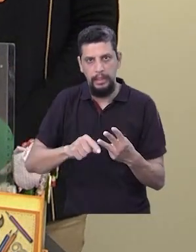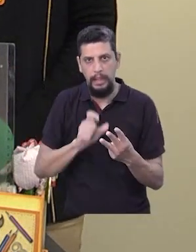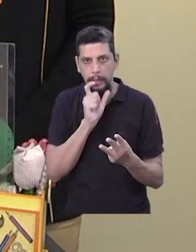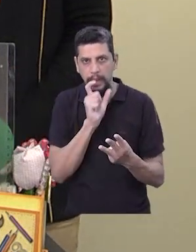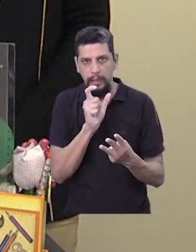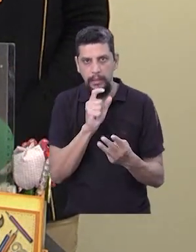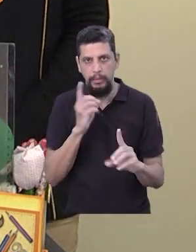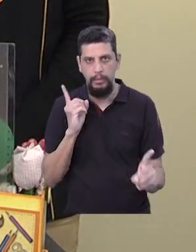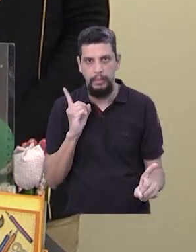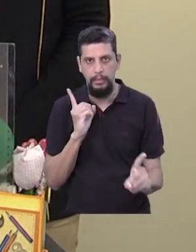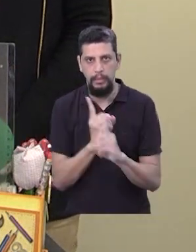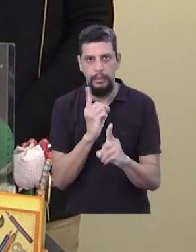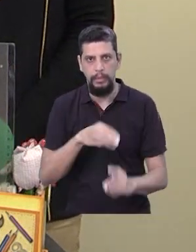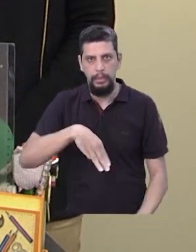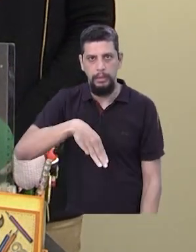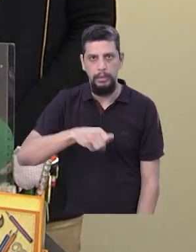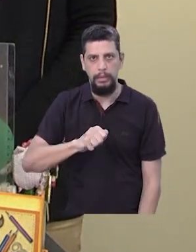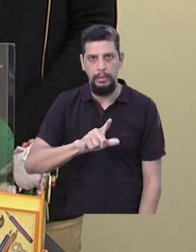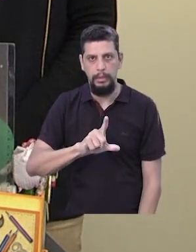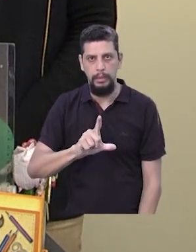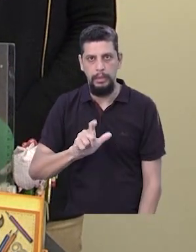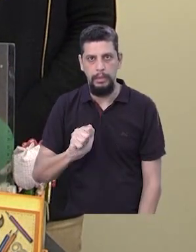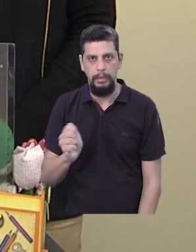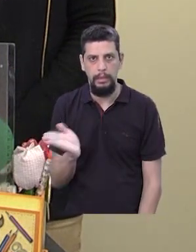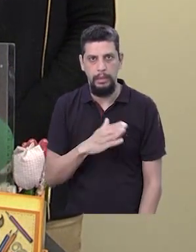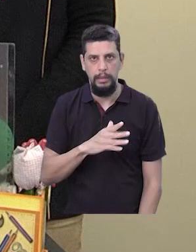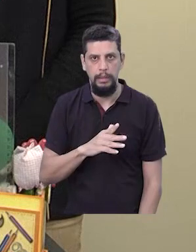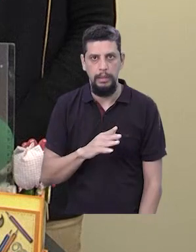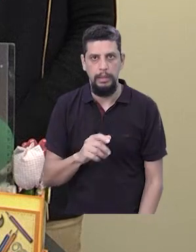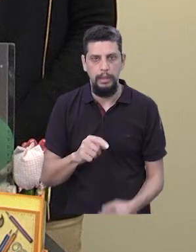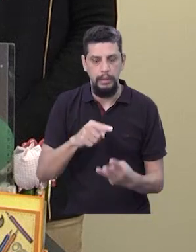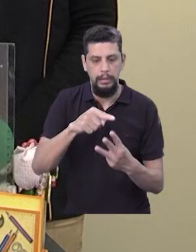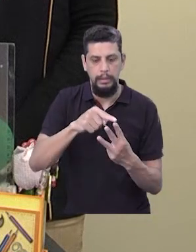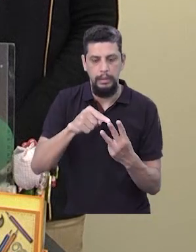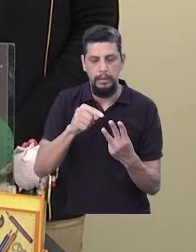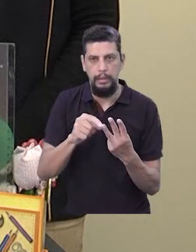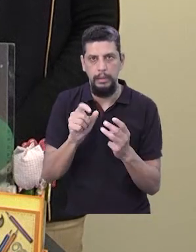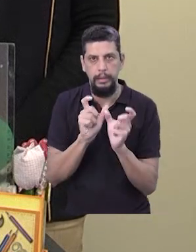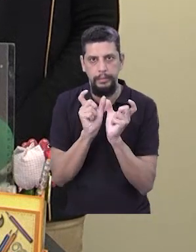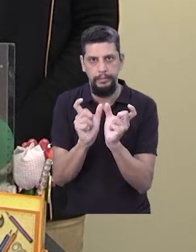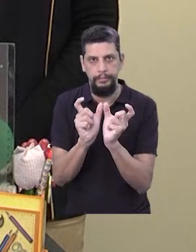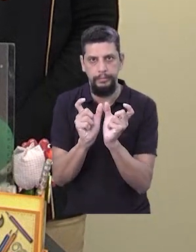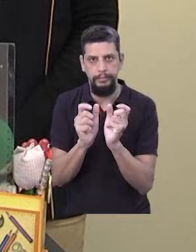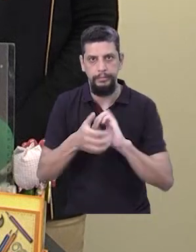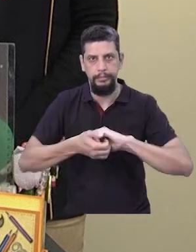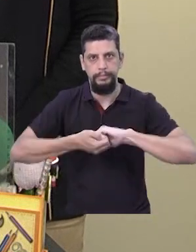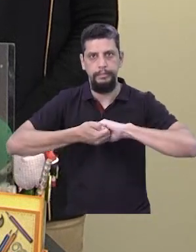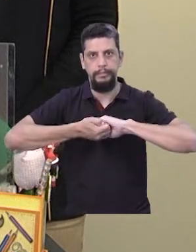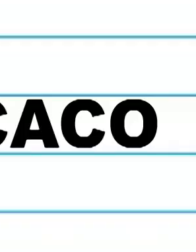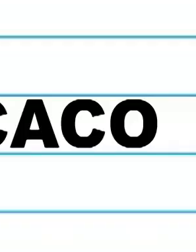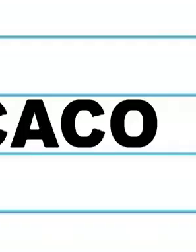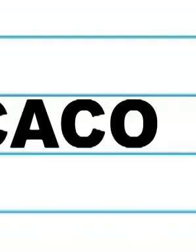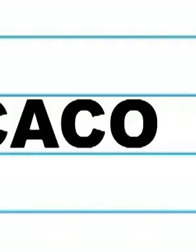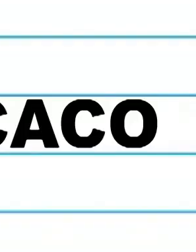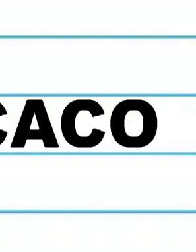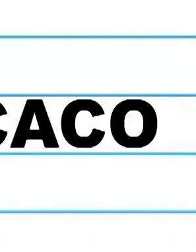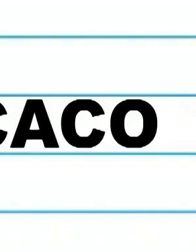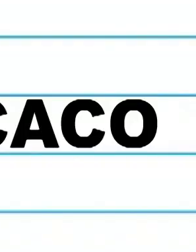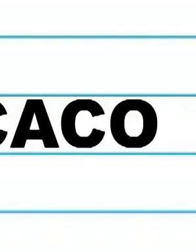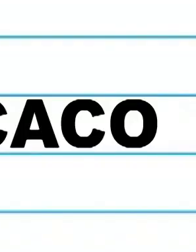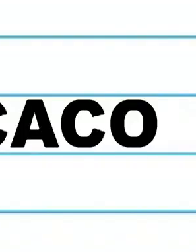vamos escrever as três palavras que nós encontramos. Mala, gengibre e macaco.